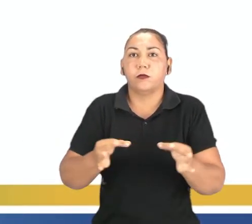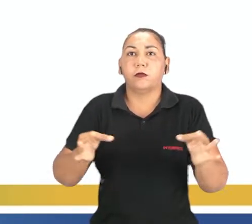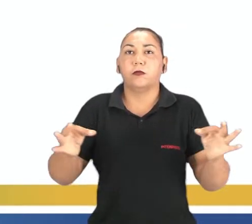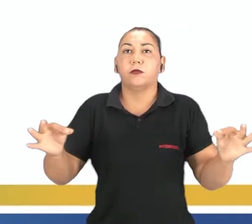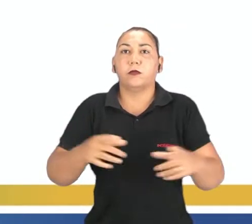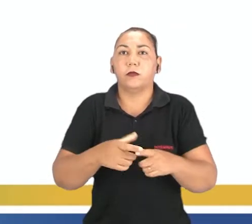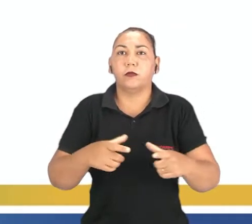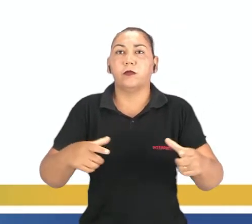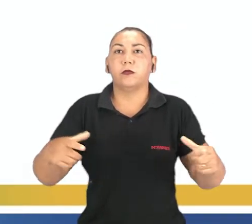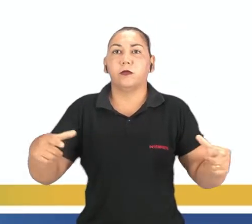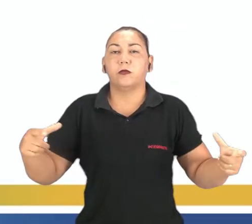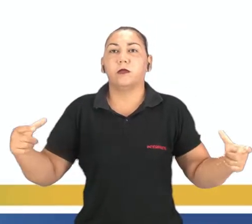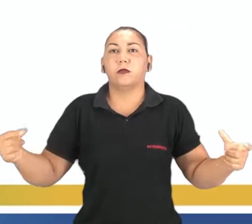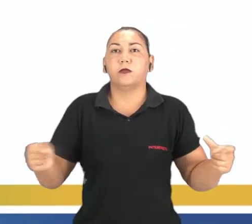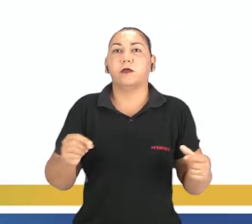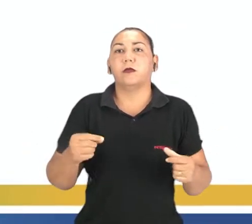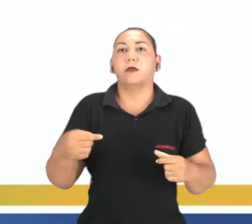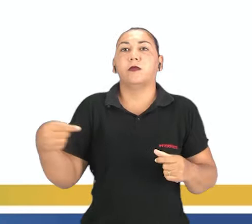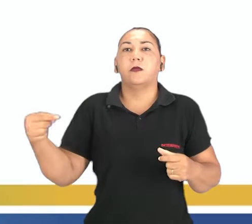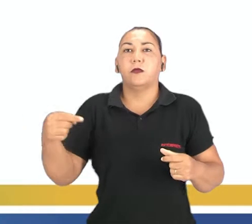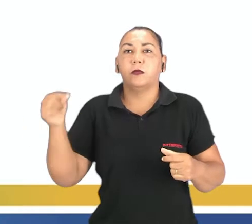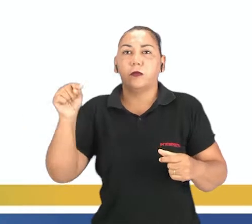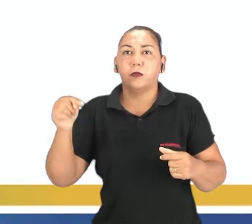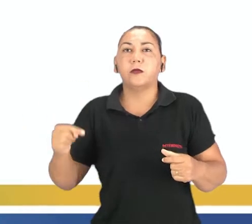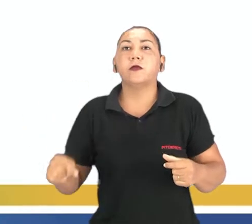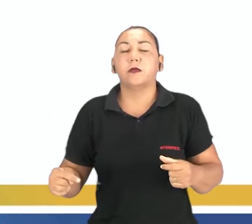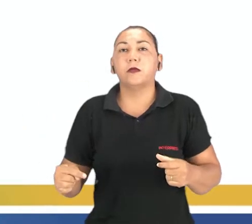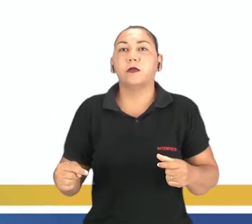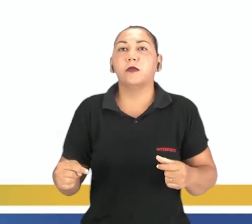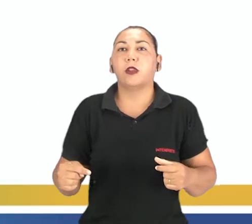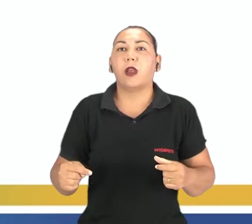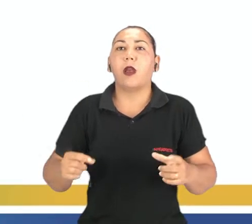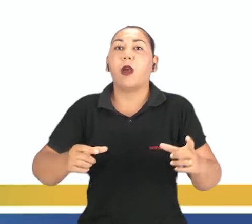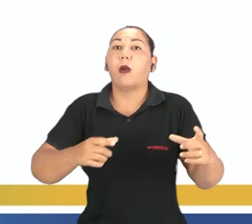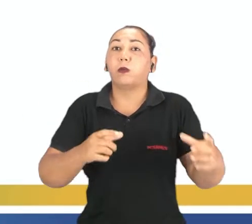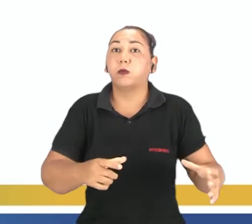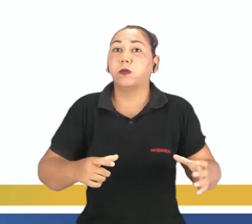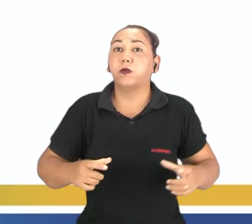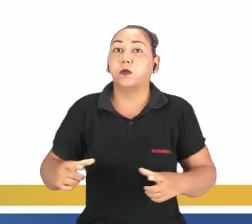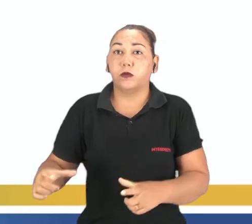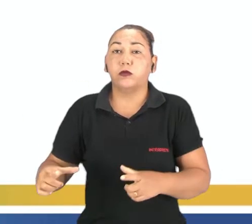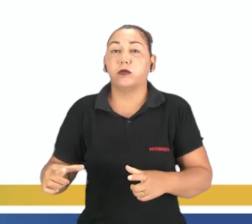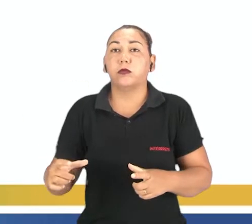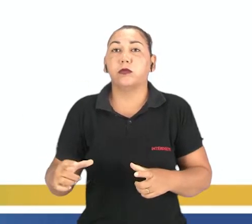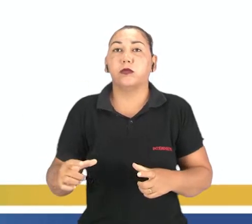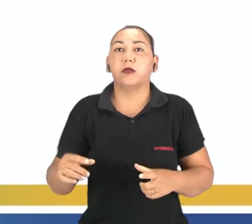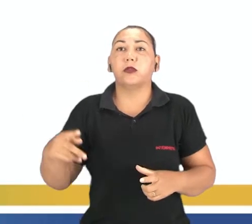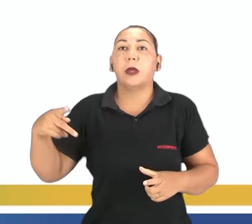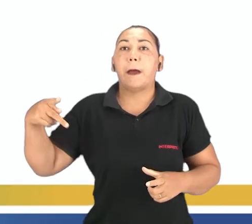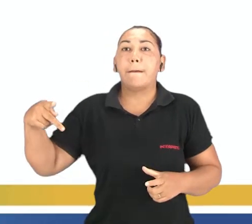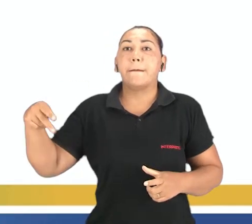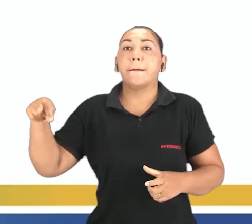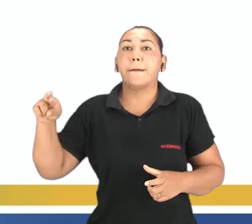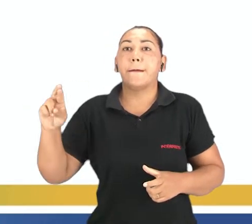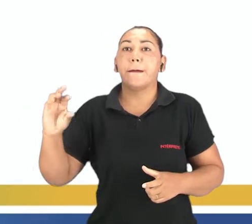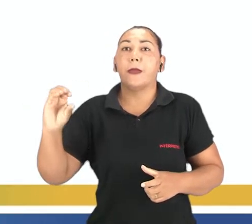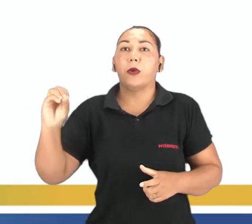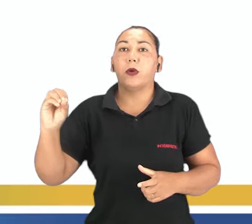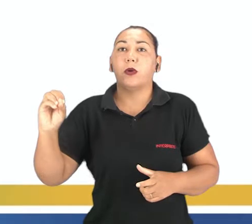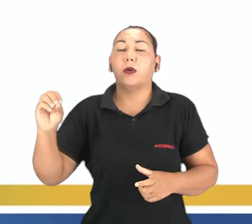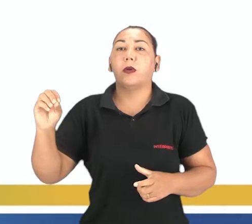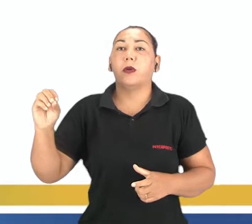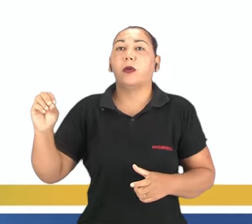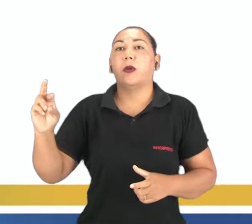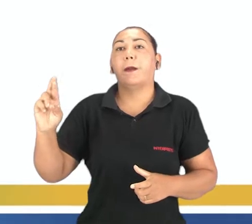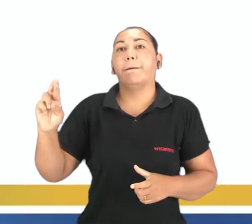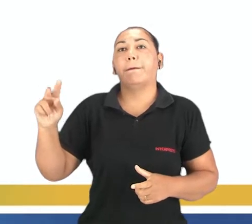obtidas pela divisão entre duas grandezas em momentos distintos, ela é chamada de proporção. E as grandezas,